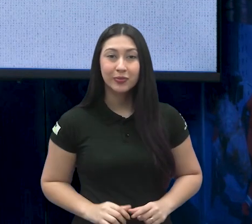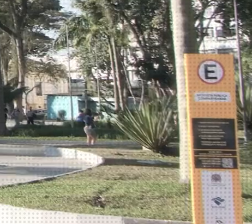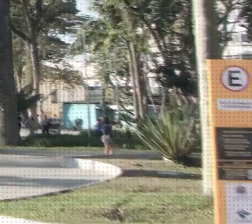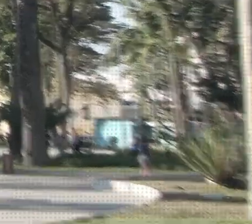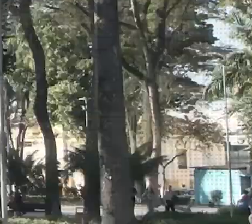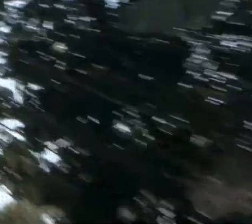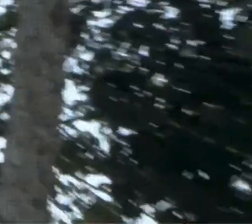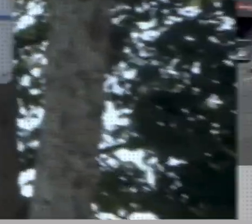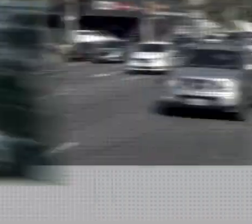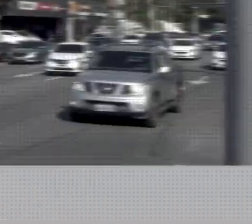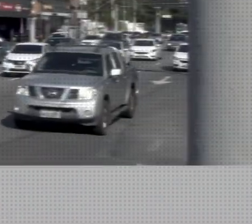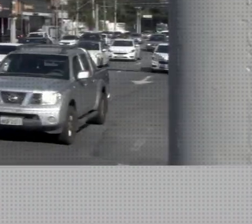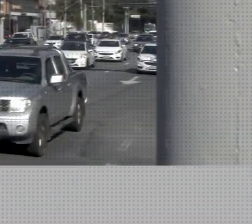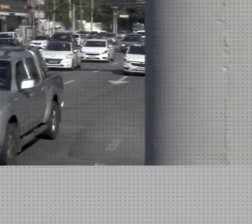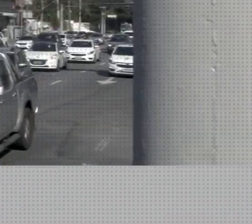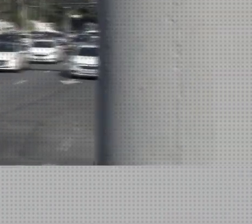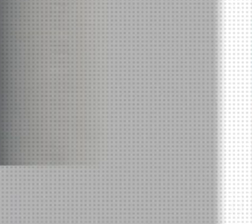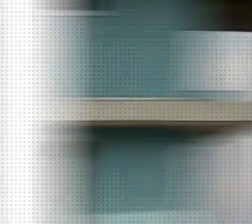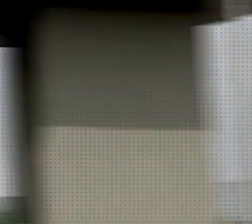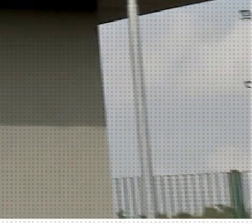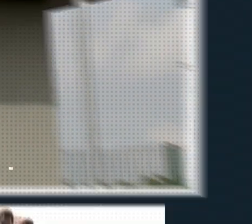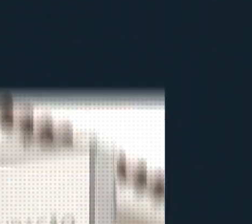Horizonte.